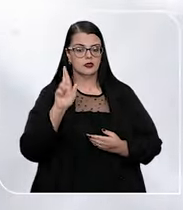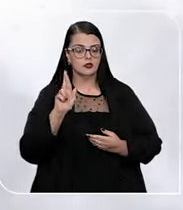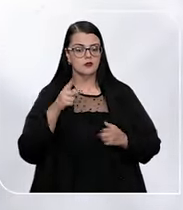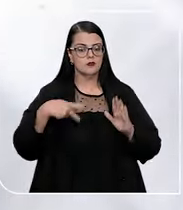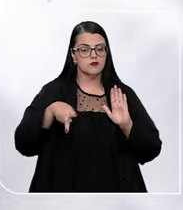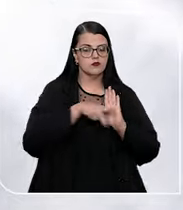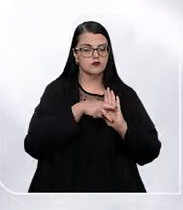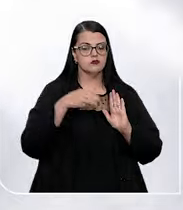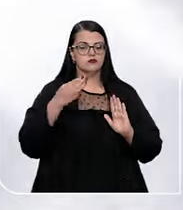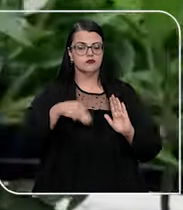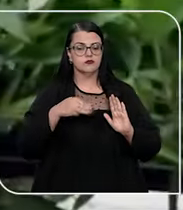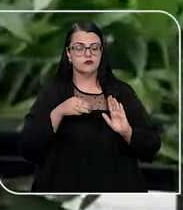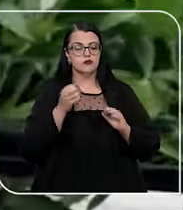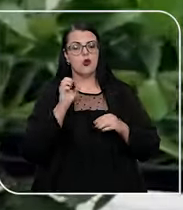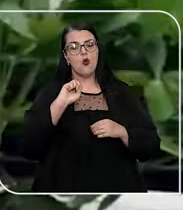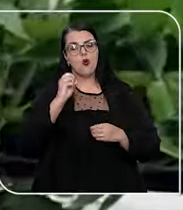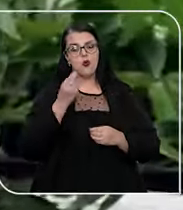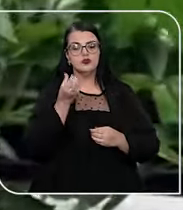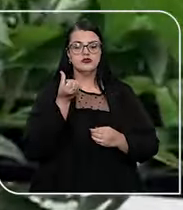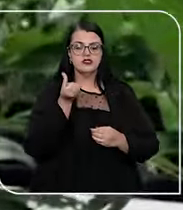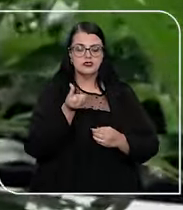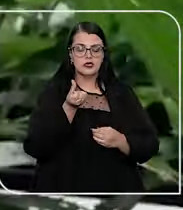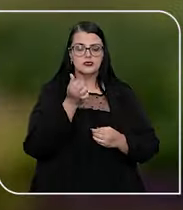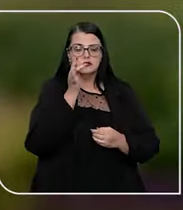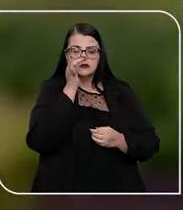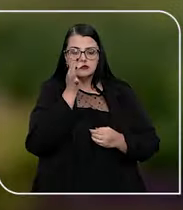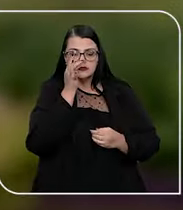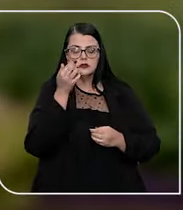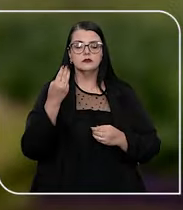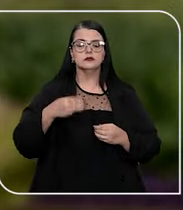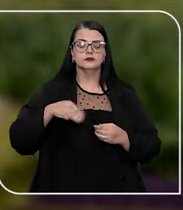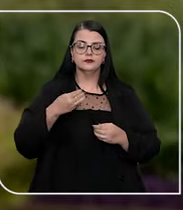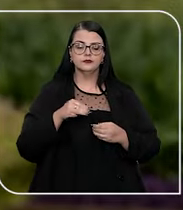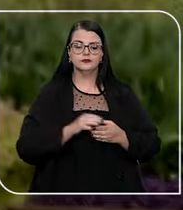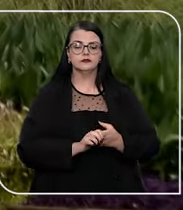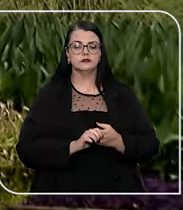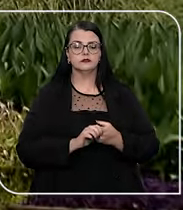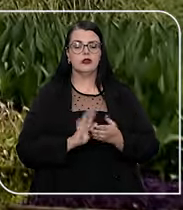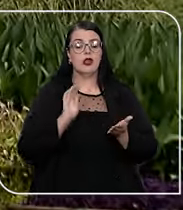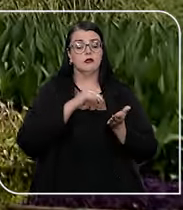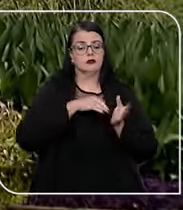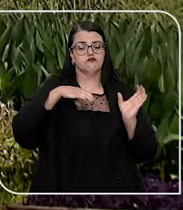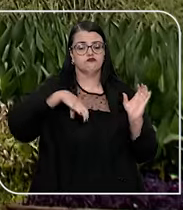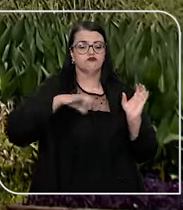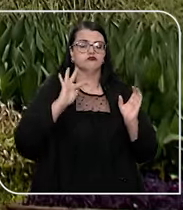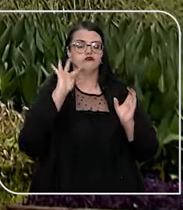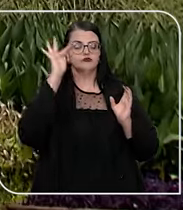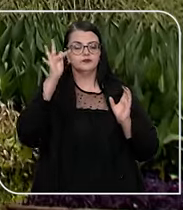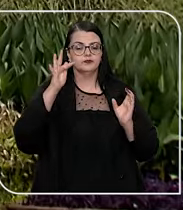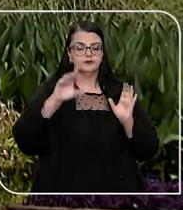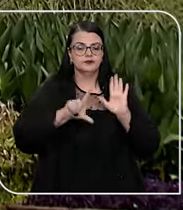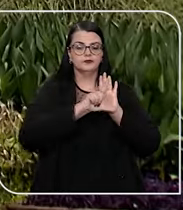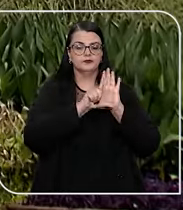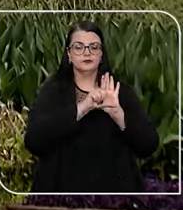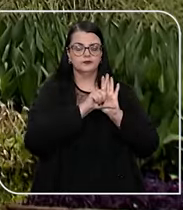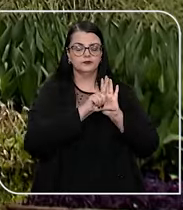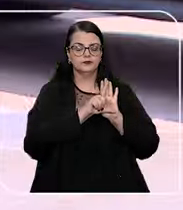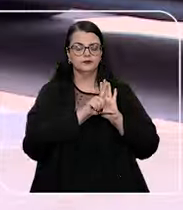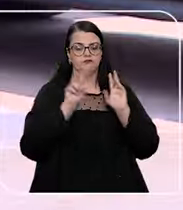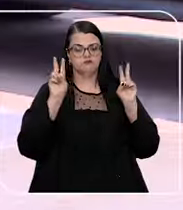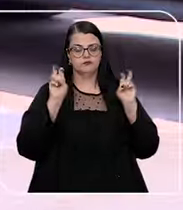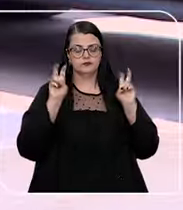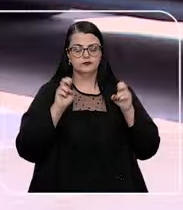g de cannabis ativa ou seis plantas fêmeas até que o Congresso Nacional defina a legislação sobre o